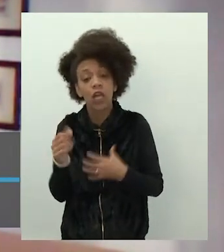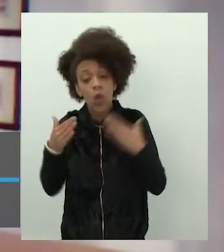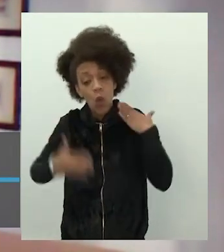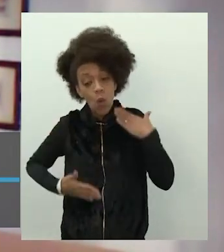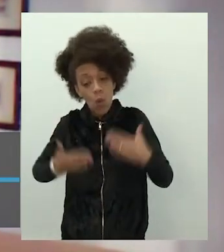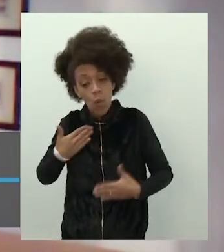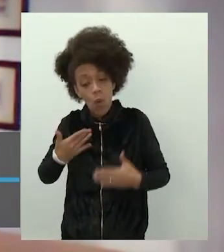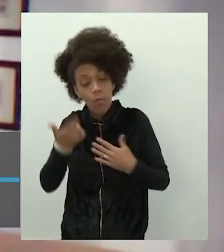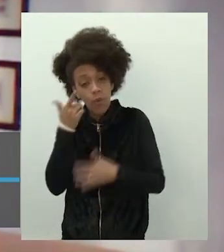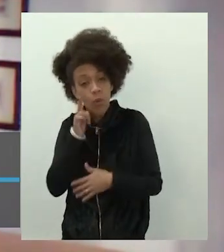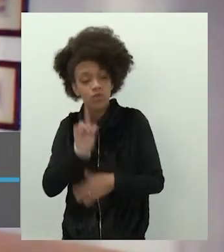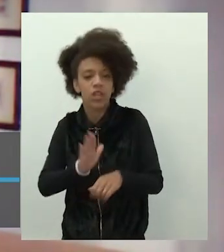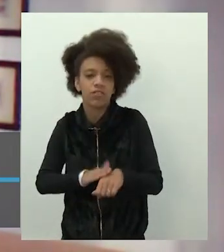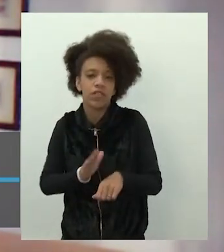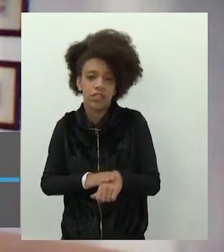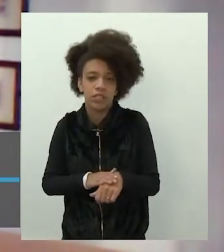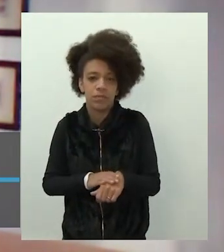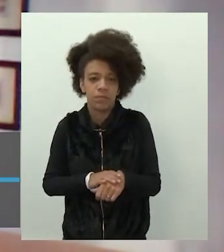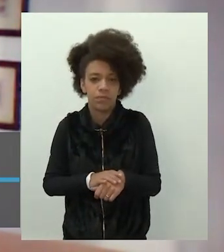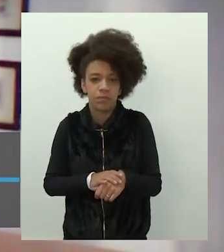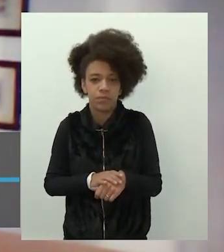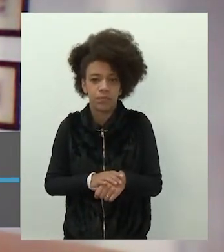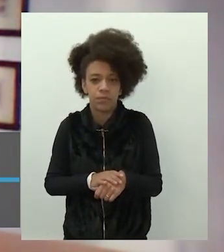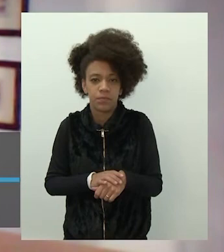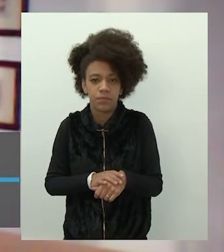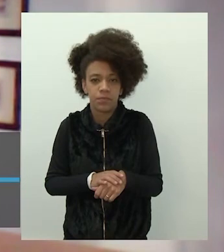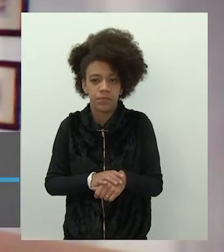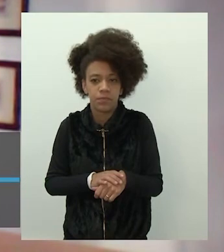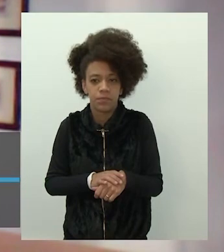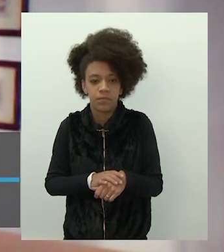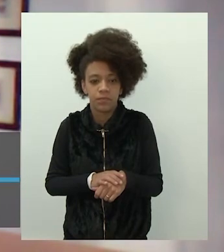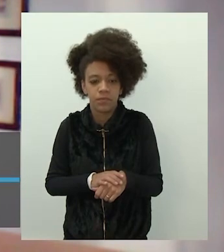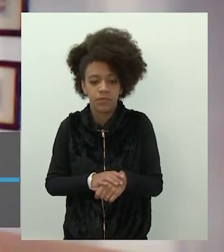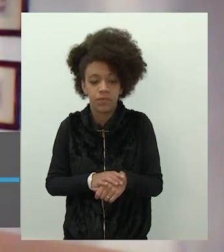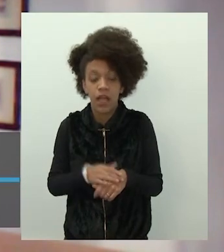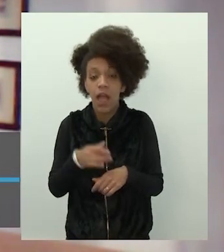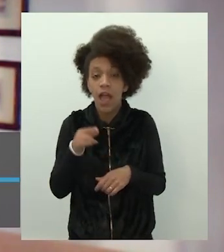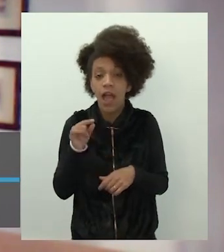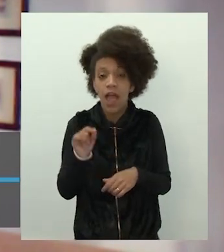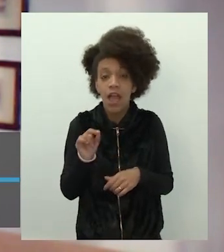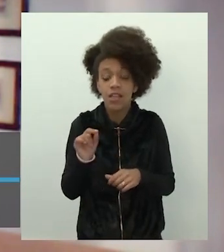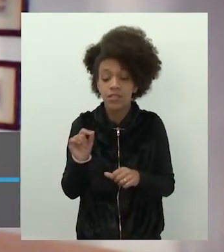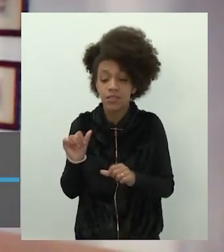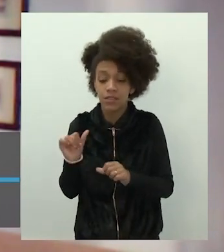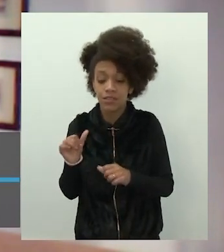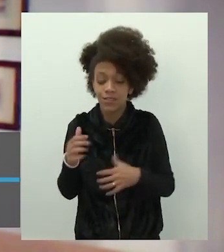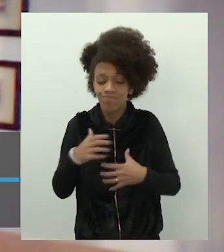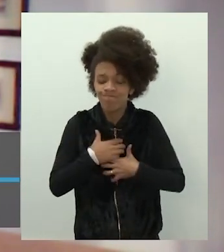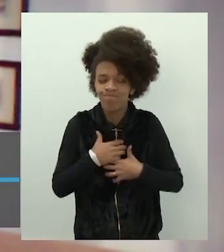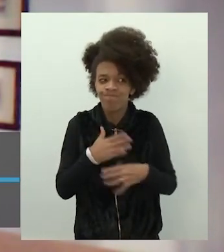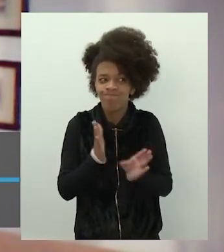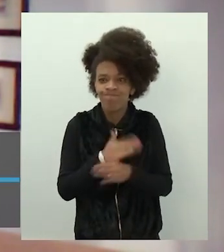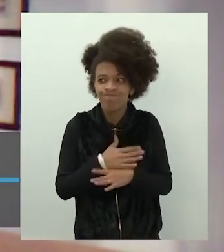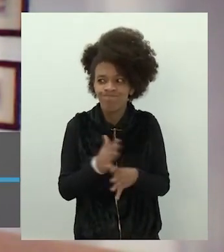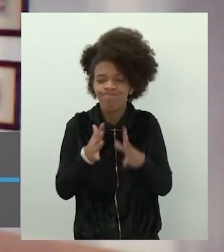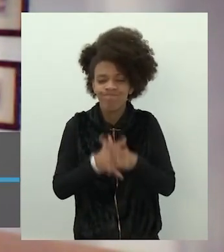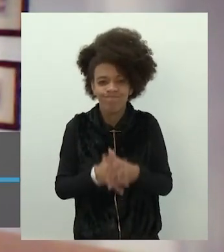corpo consegue fazer. Esse descompasso é muito difícil,